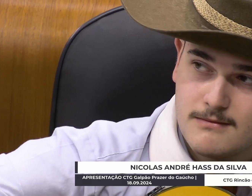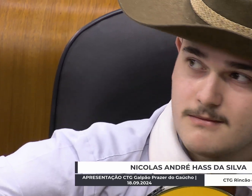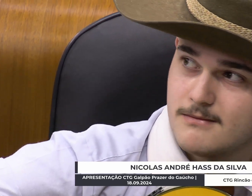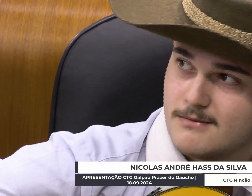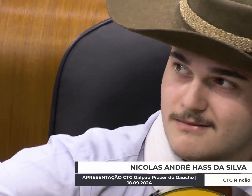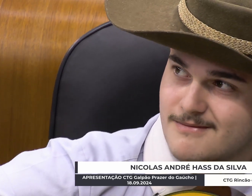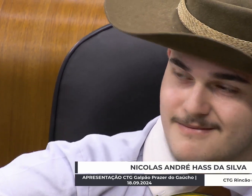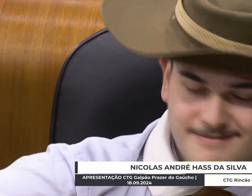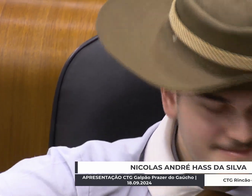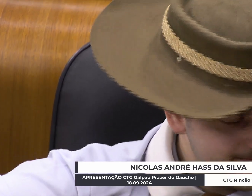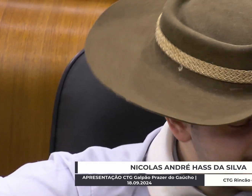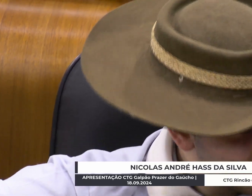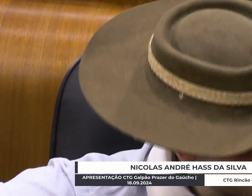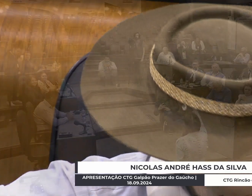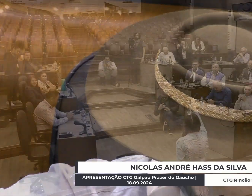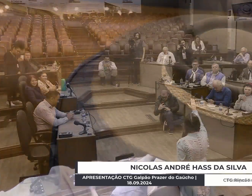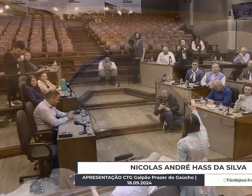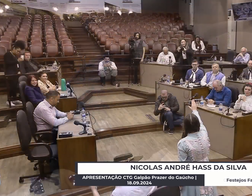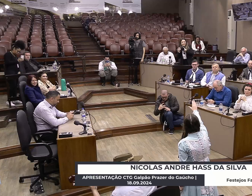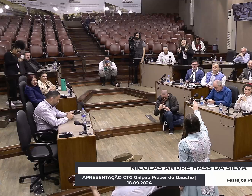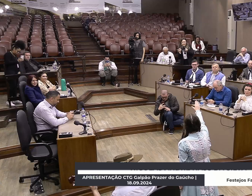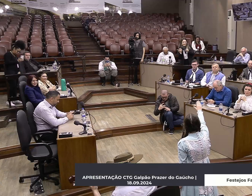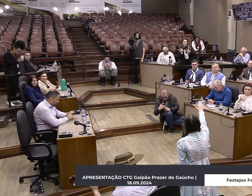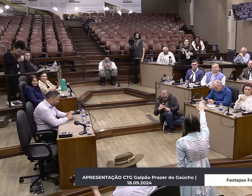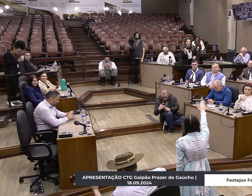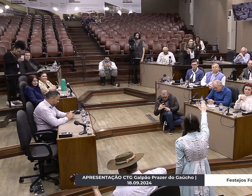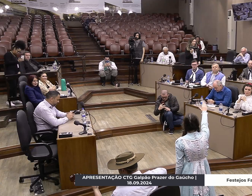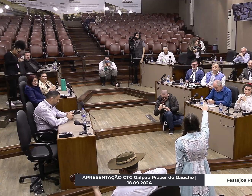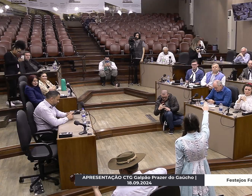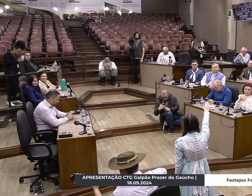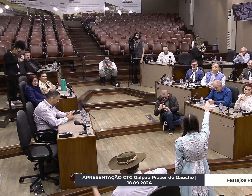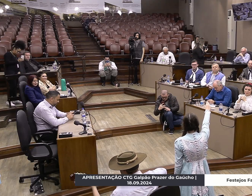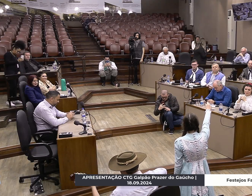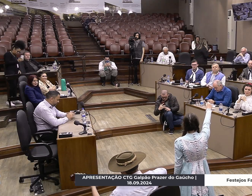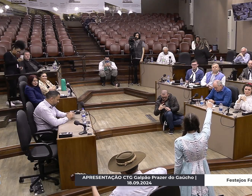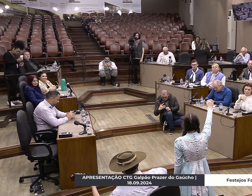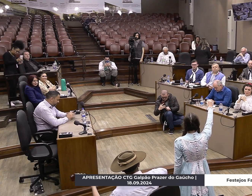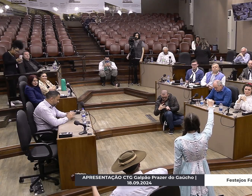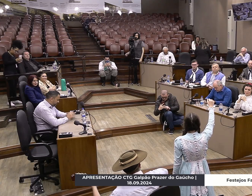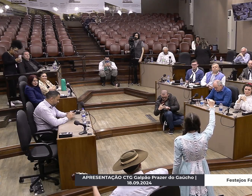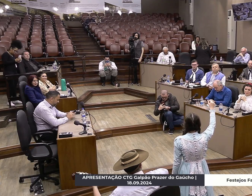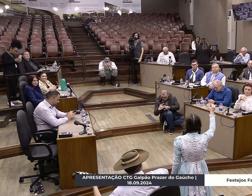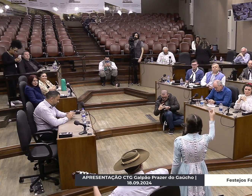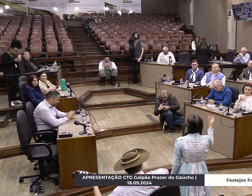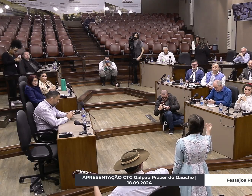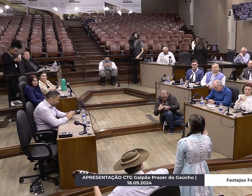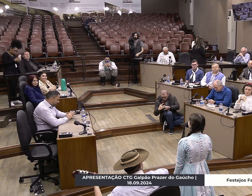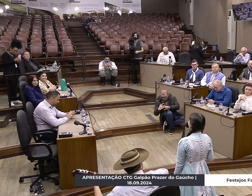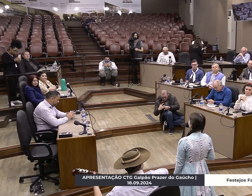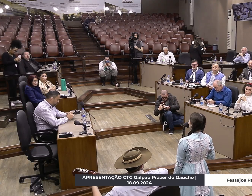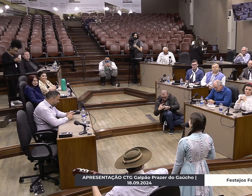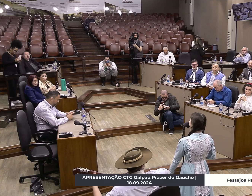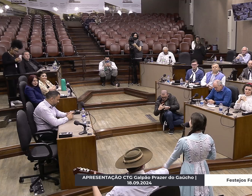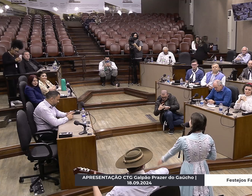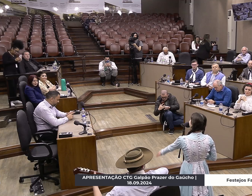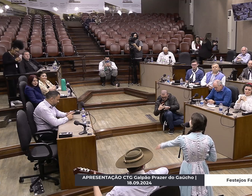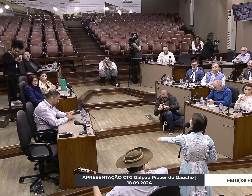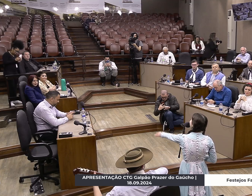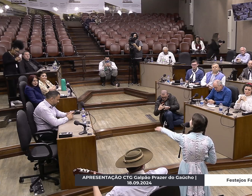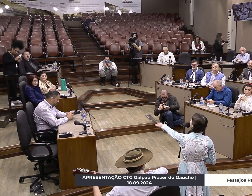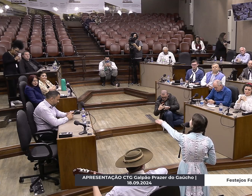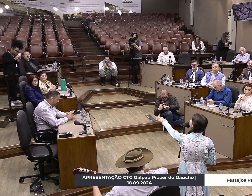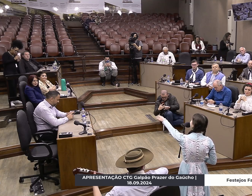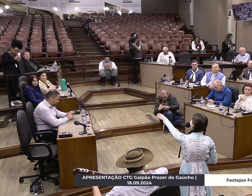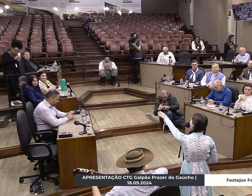É preciso que haja um século de avós. É preciso